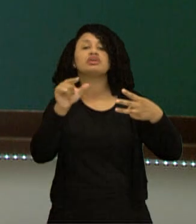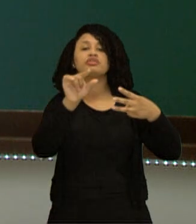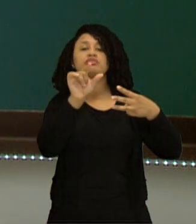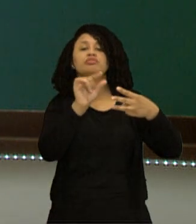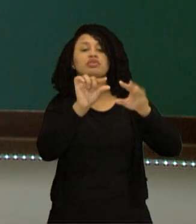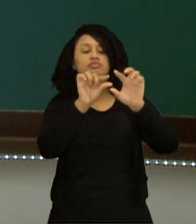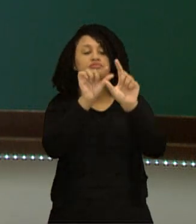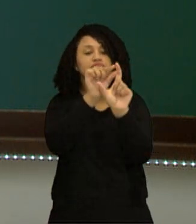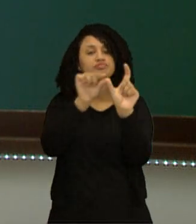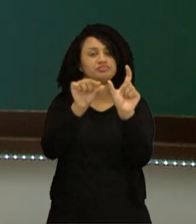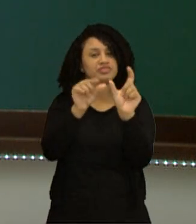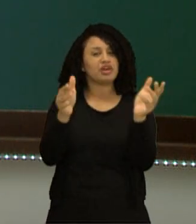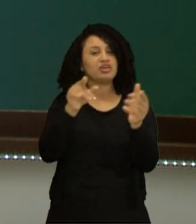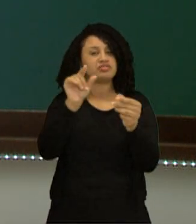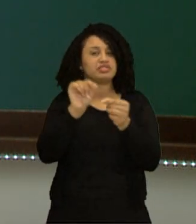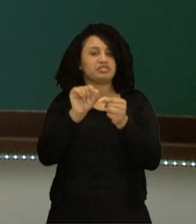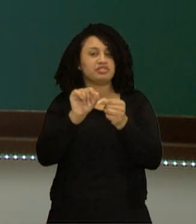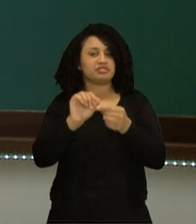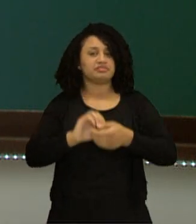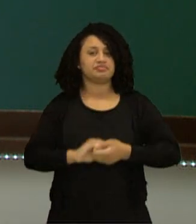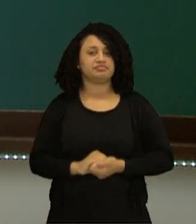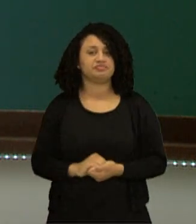cada frase? Vamos lá? Let's go!